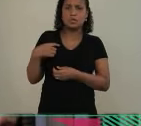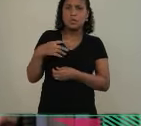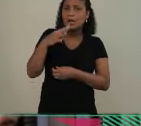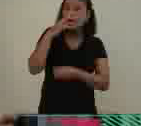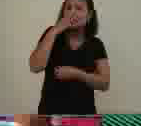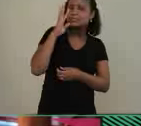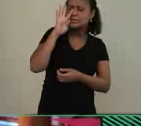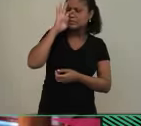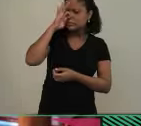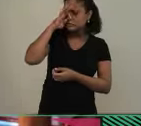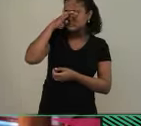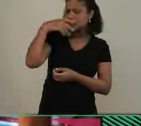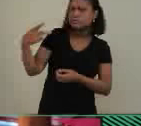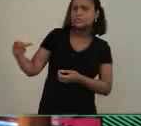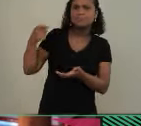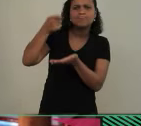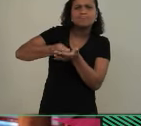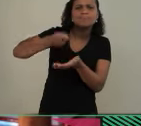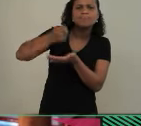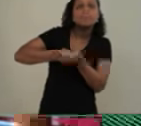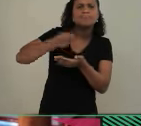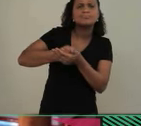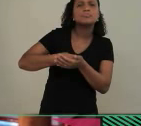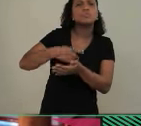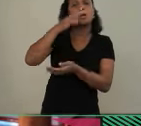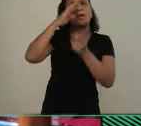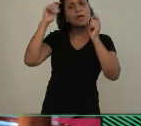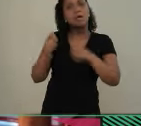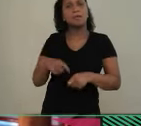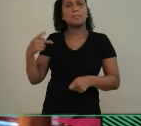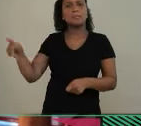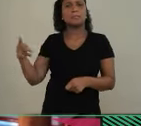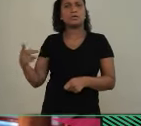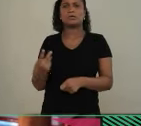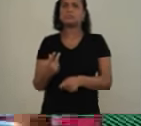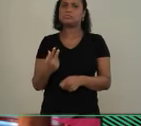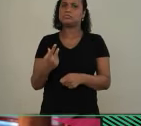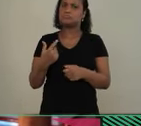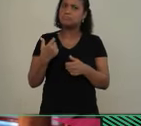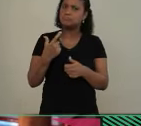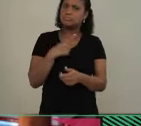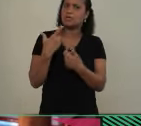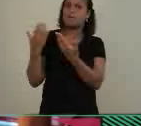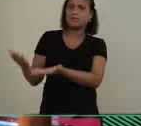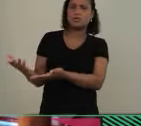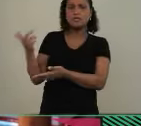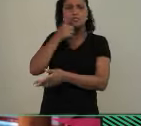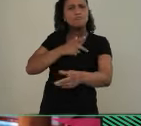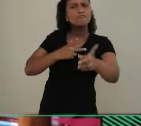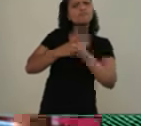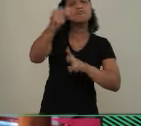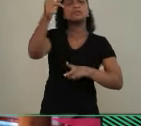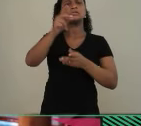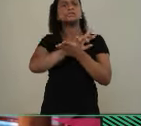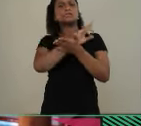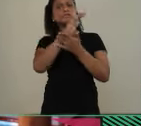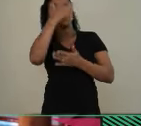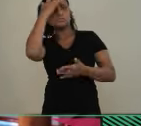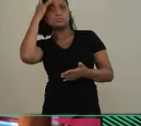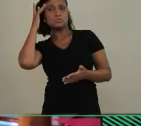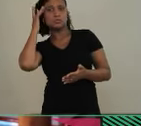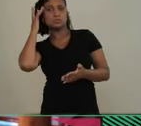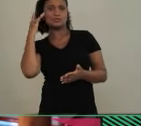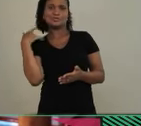tenacidade, admiro a capacidade de, apesar de estar assim,